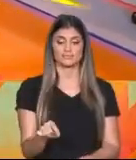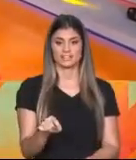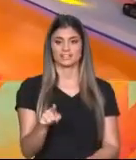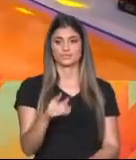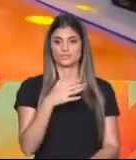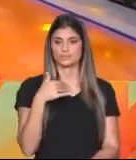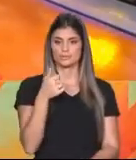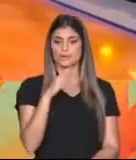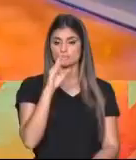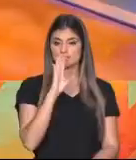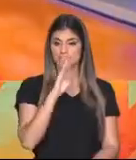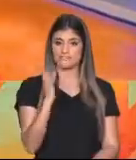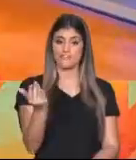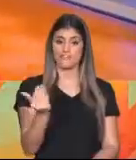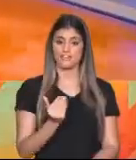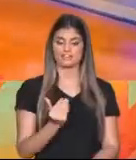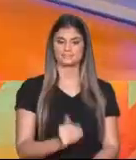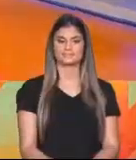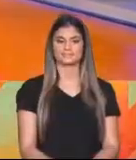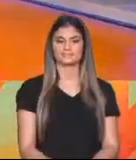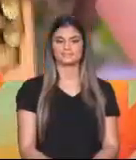bonita, não sabes o quão bem. Ora!